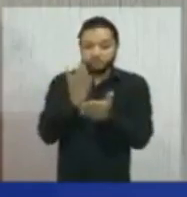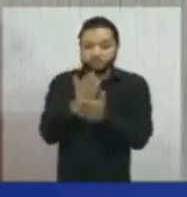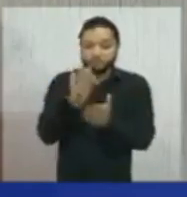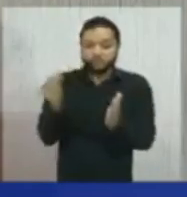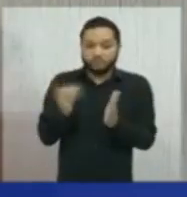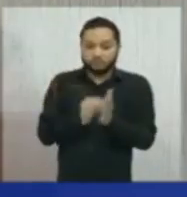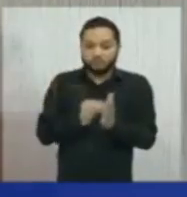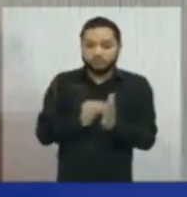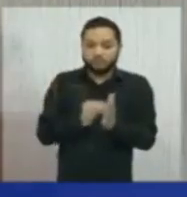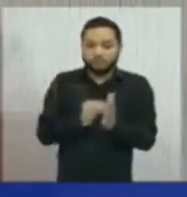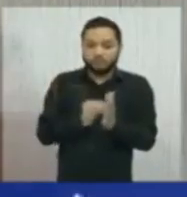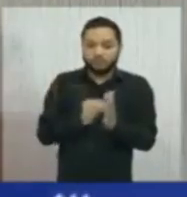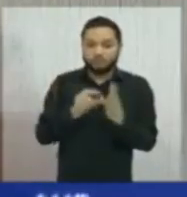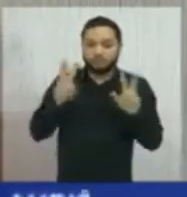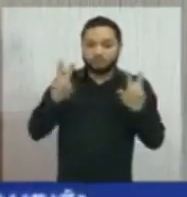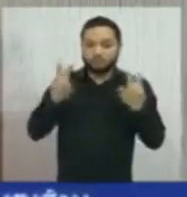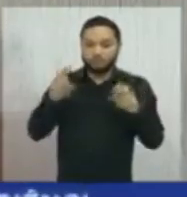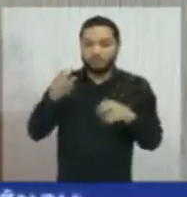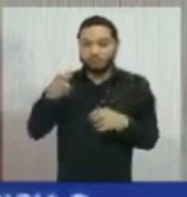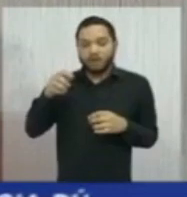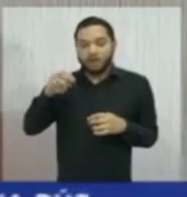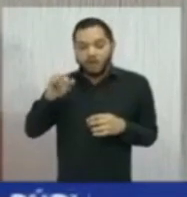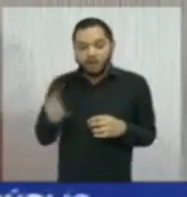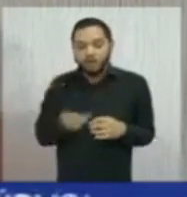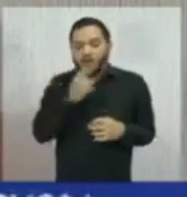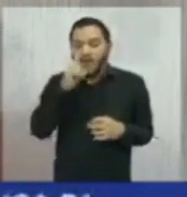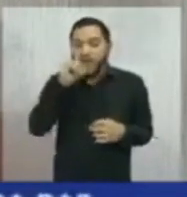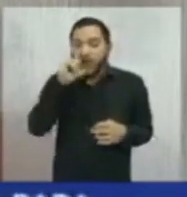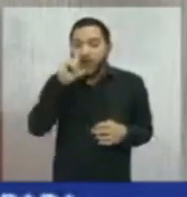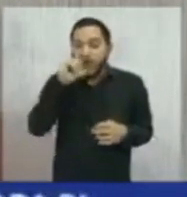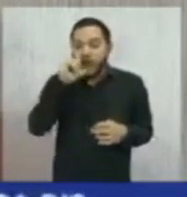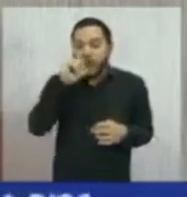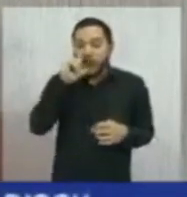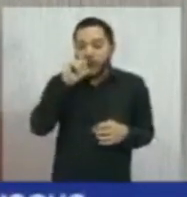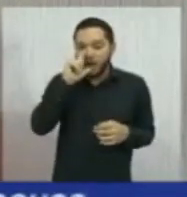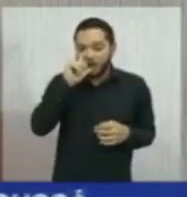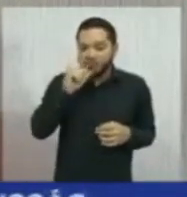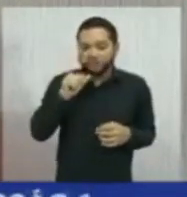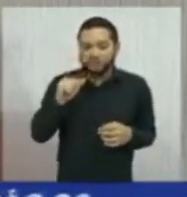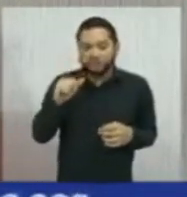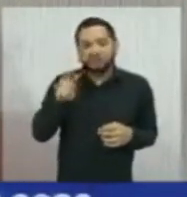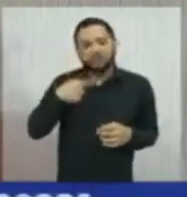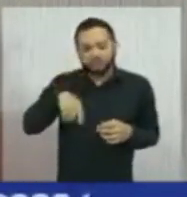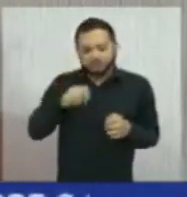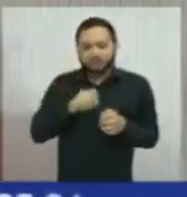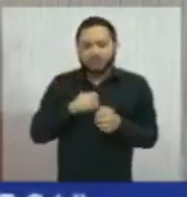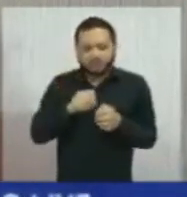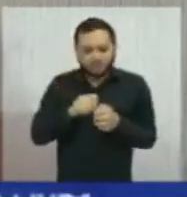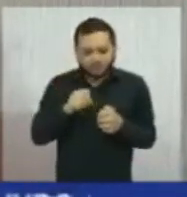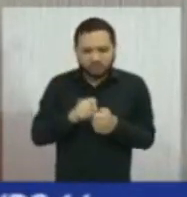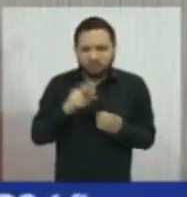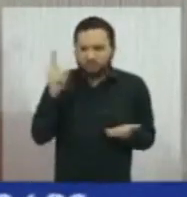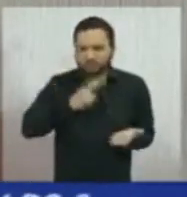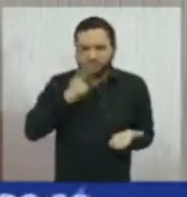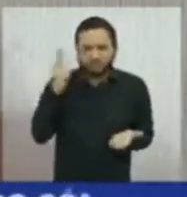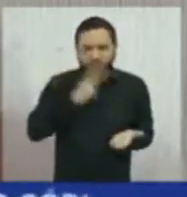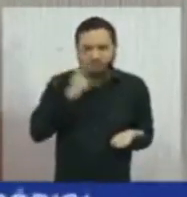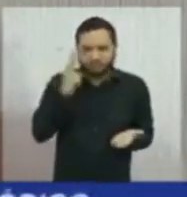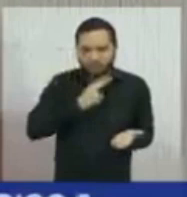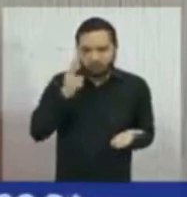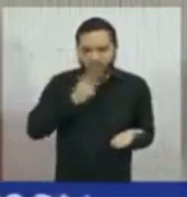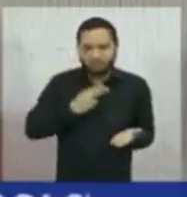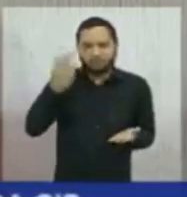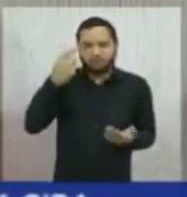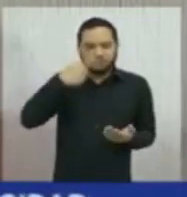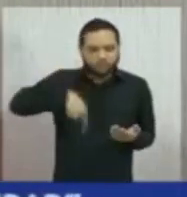esse tema do reaproveitamento das águas é algo de tarefa que está dada, seja de nós como